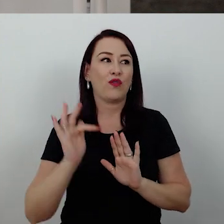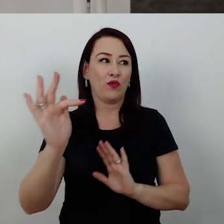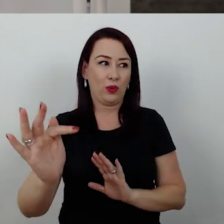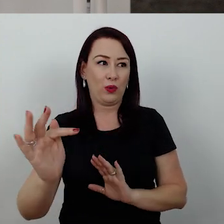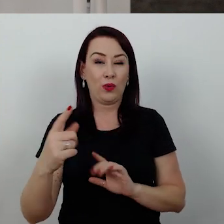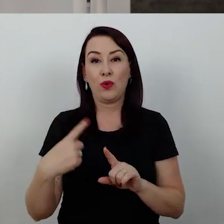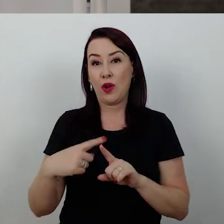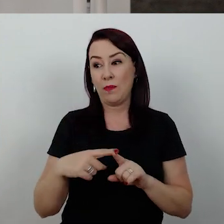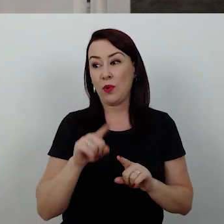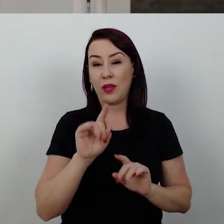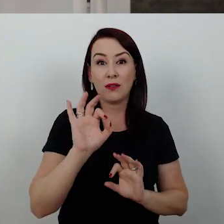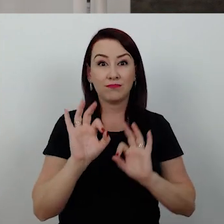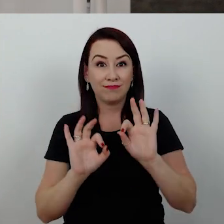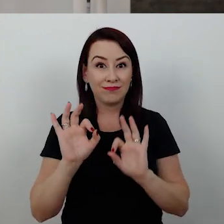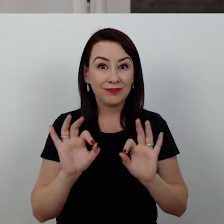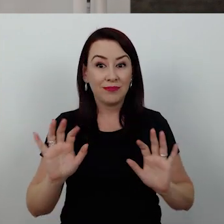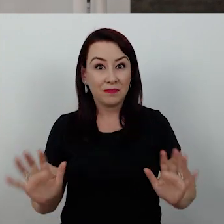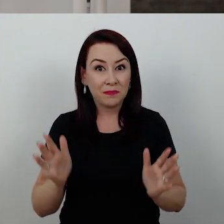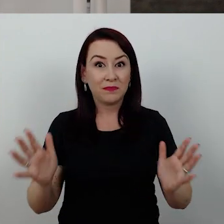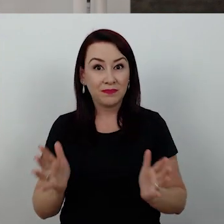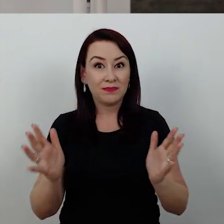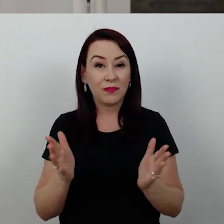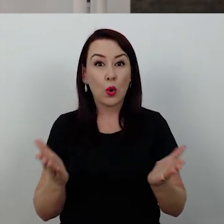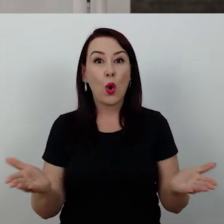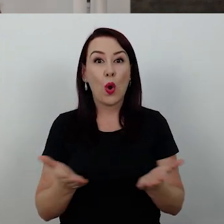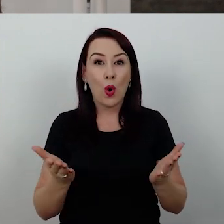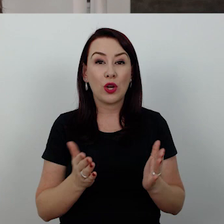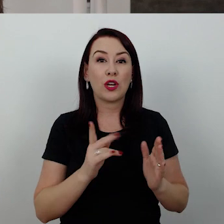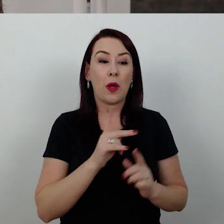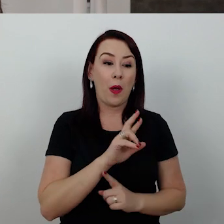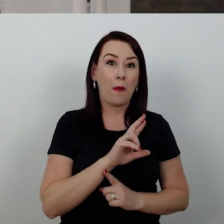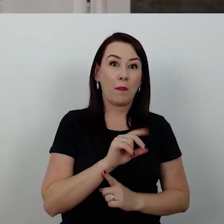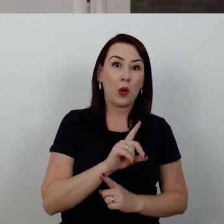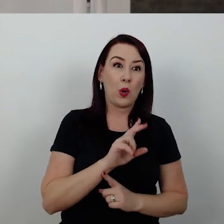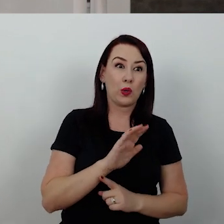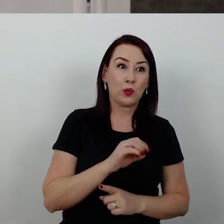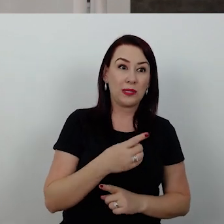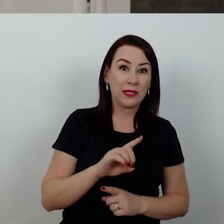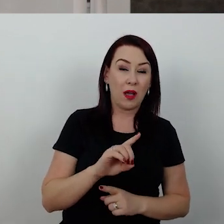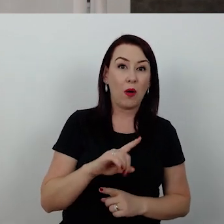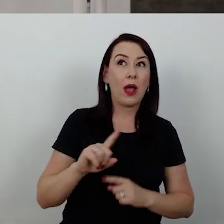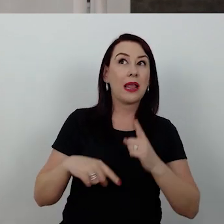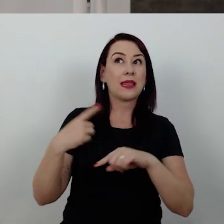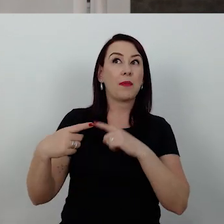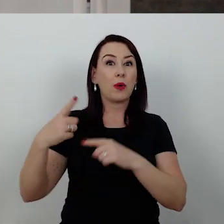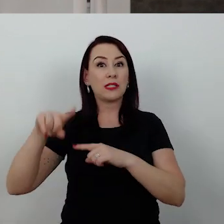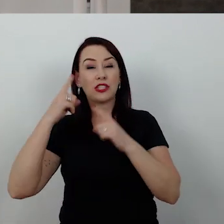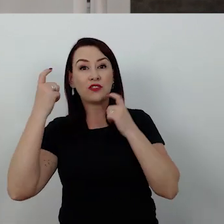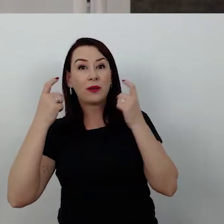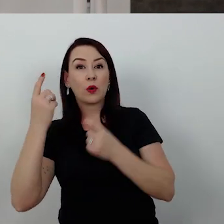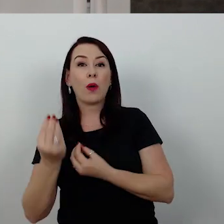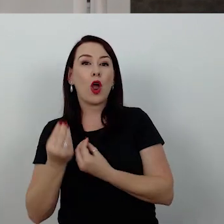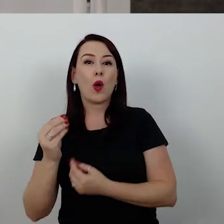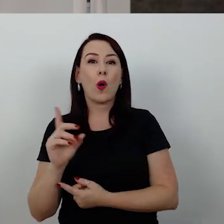acho que você vai fomentando uma cadeia que hoje a gente está falando de produção, daqui a 5 anos a gente talvez vai estar falando de distribuição desses filmes que vão